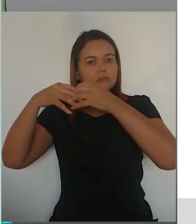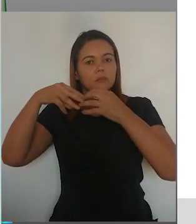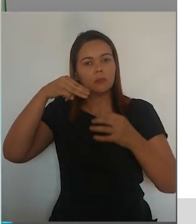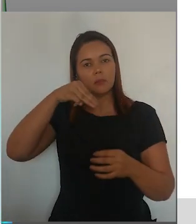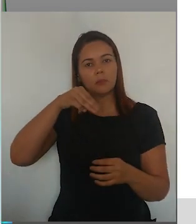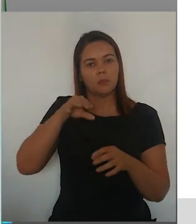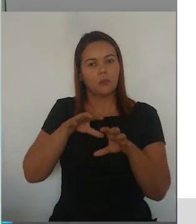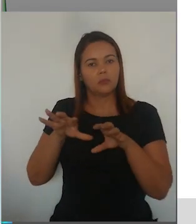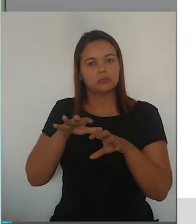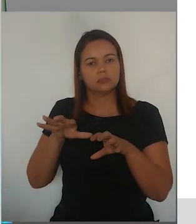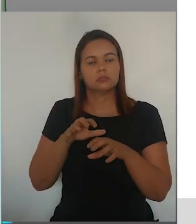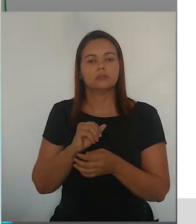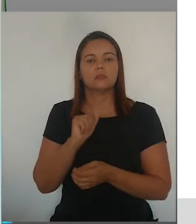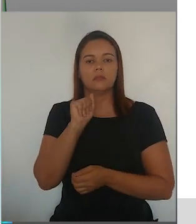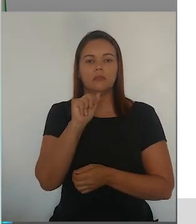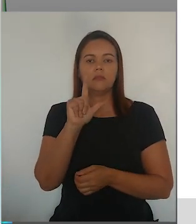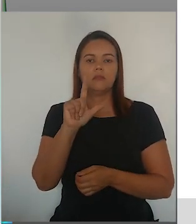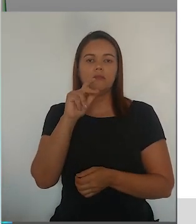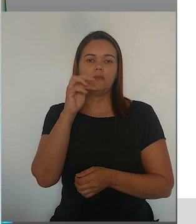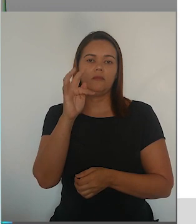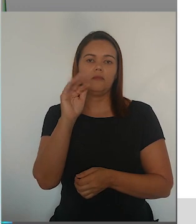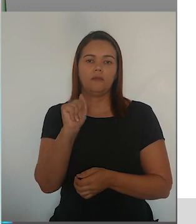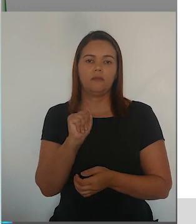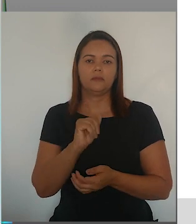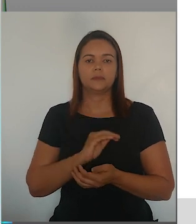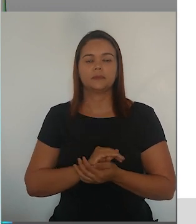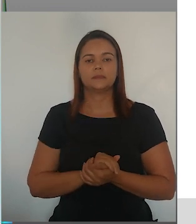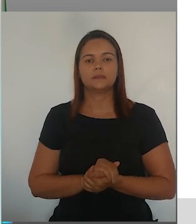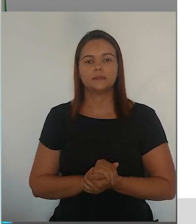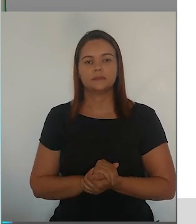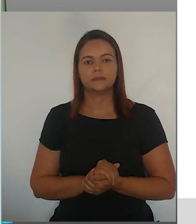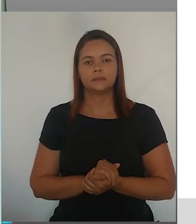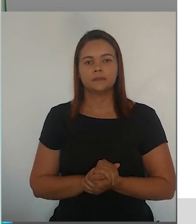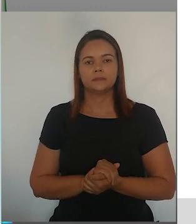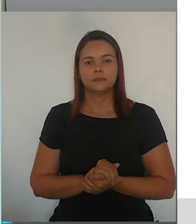músculos e inibem os neurônios motores alfa.